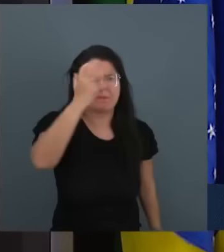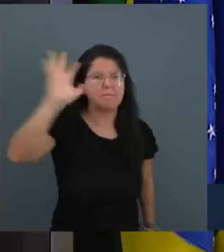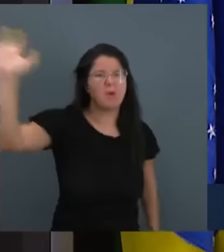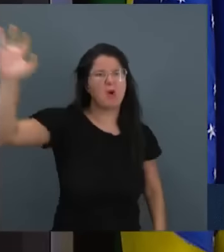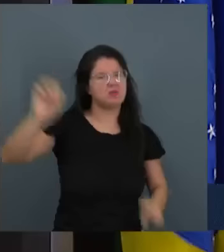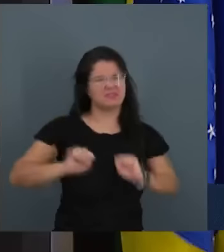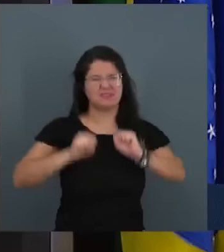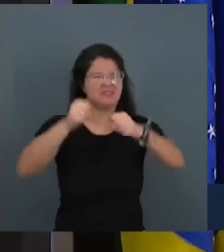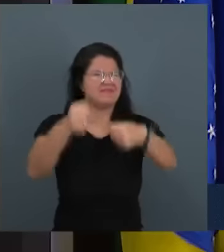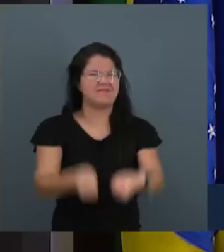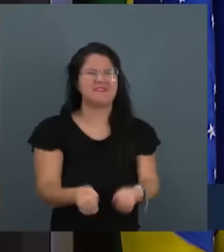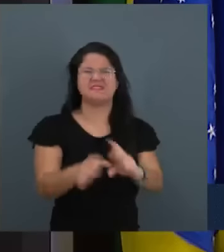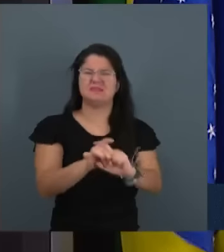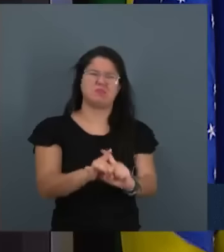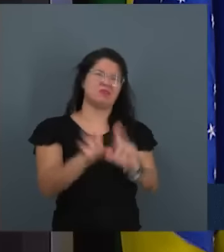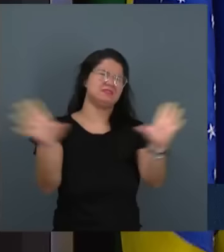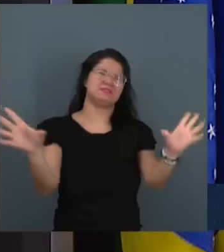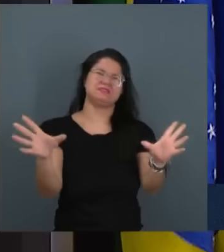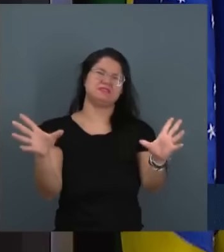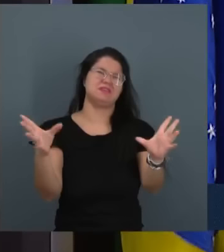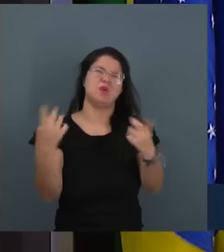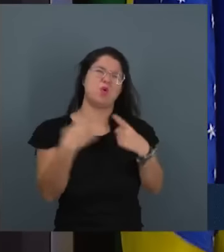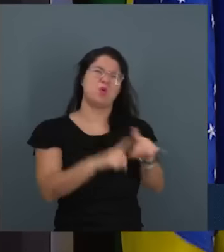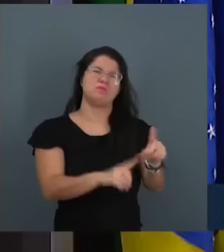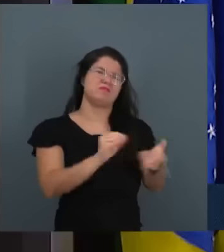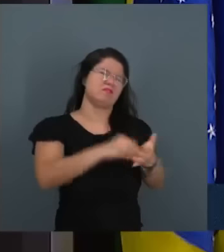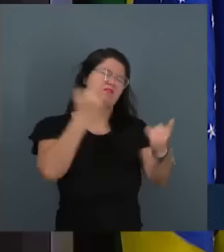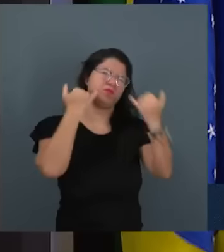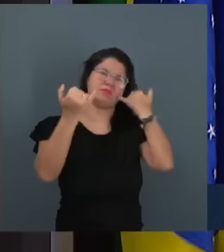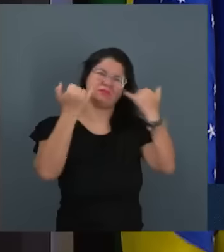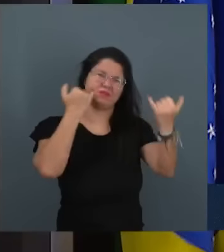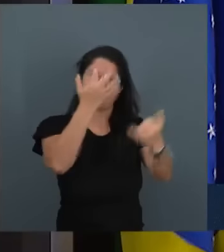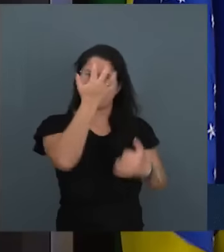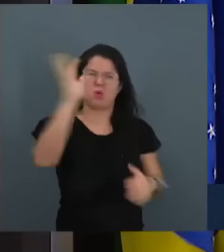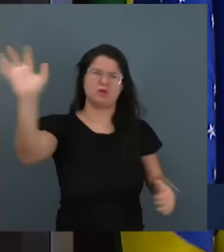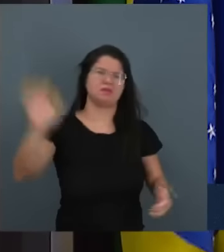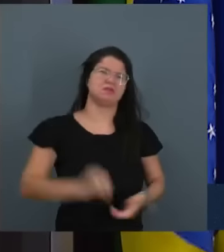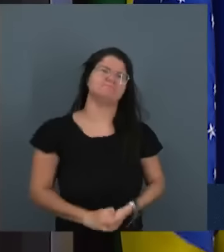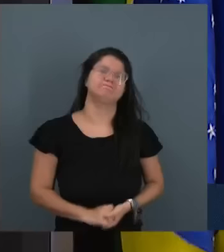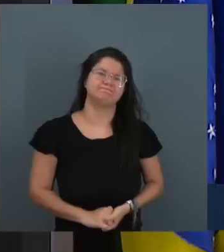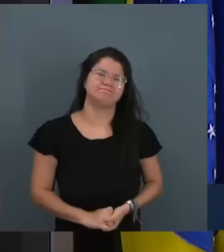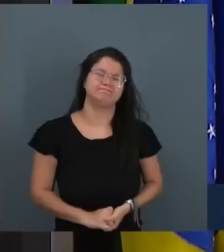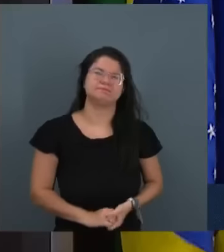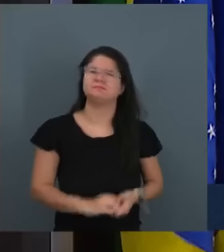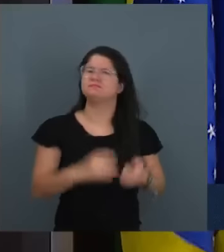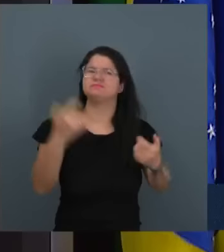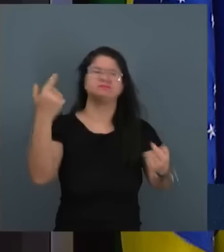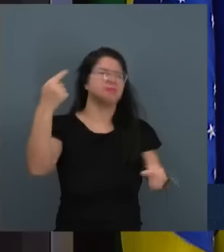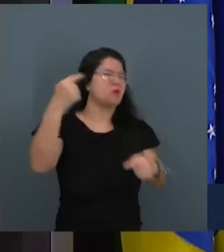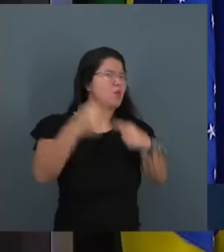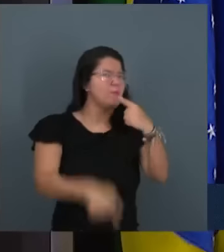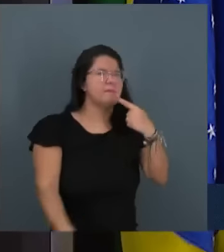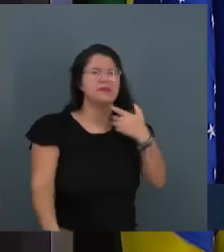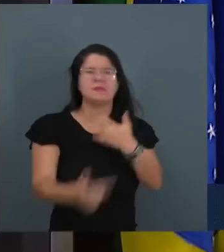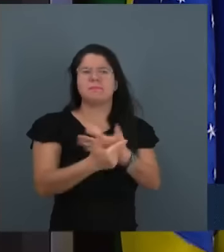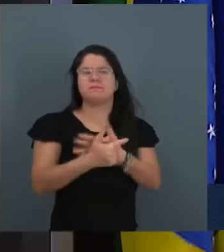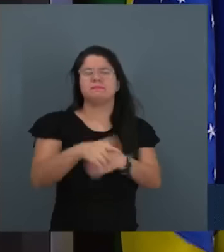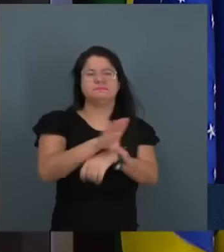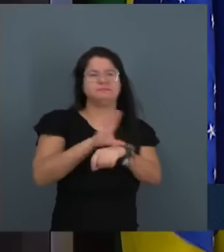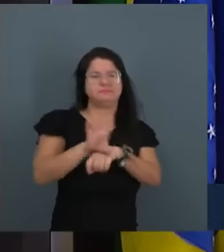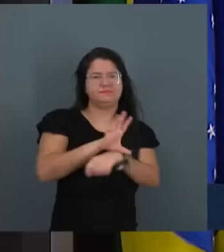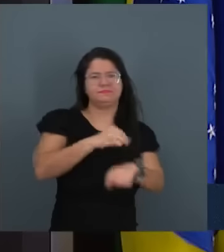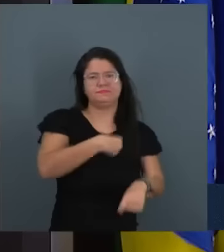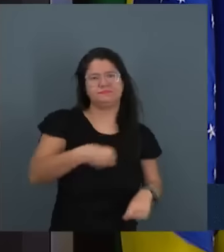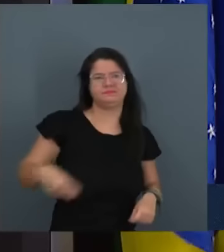defesa da democracia e combate à desinformação. É completamente incompatível com a função constitucional de ministro